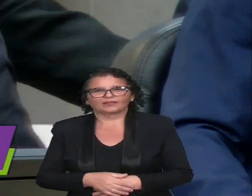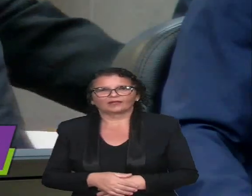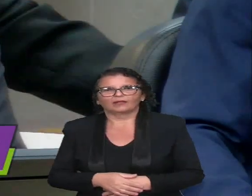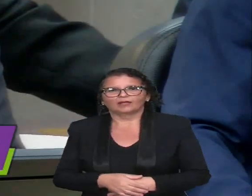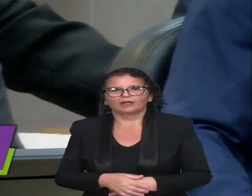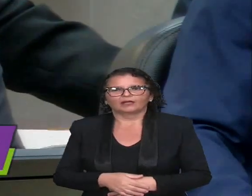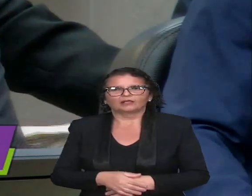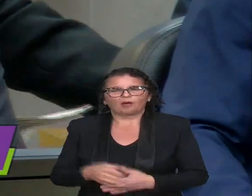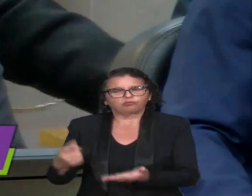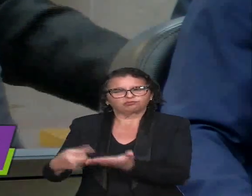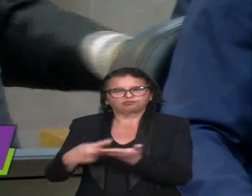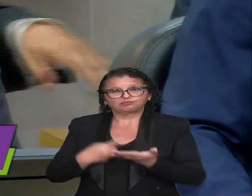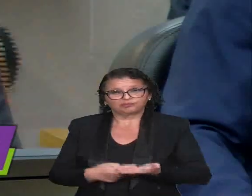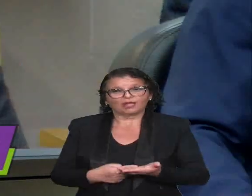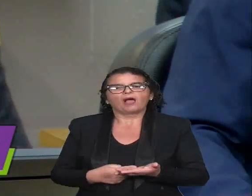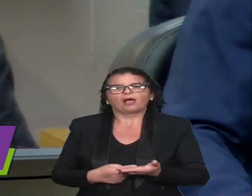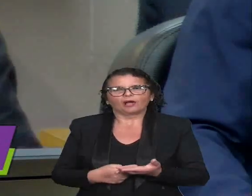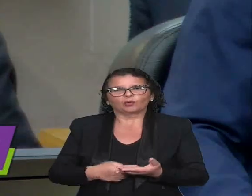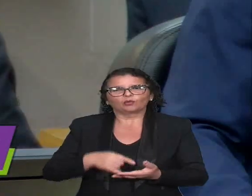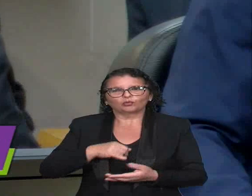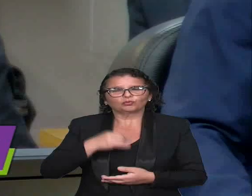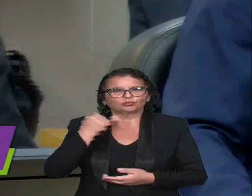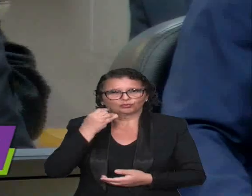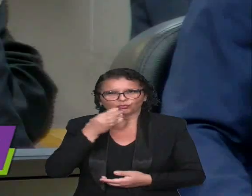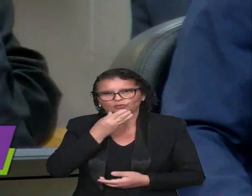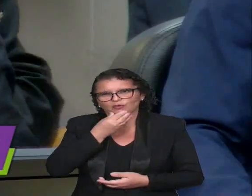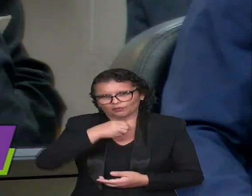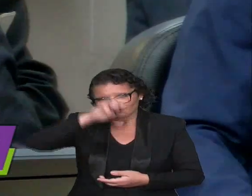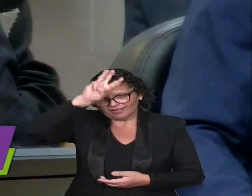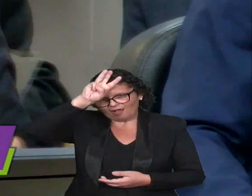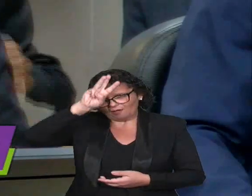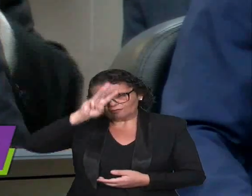Julião que faremos essa visita em